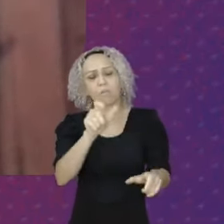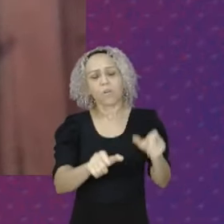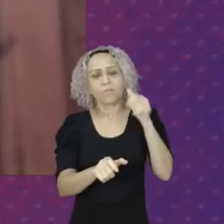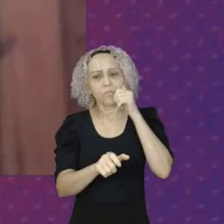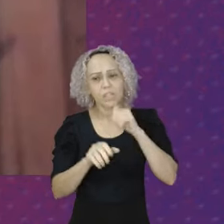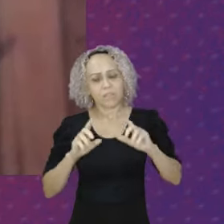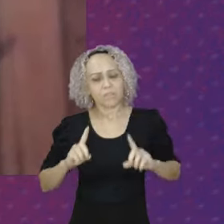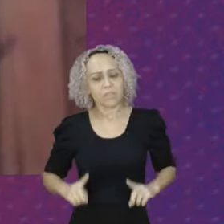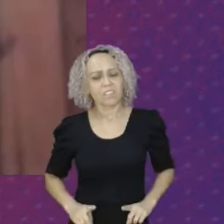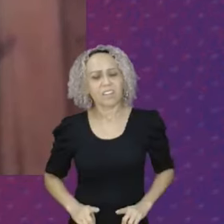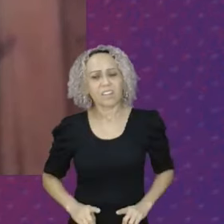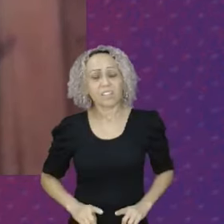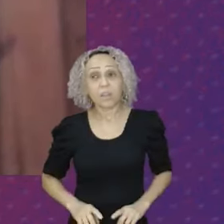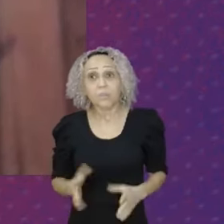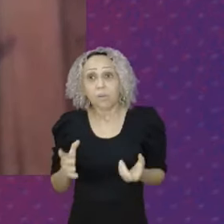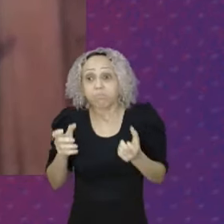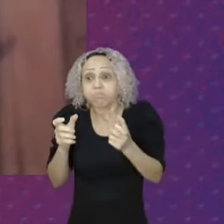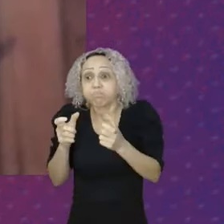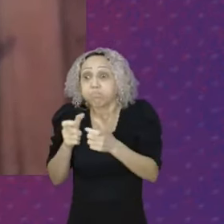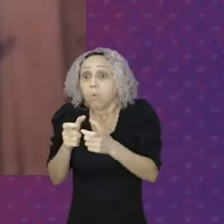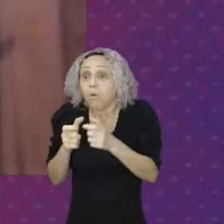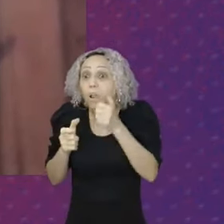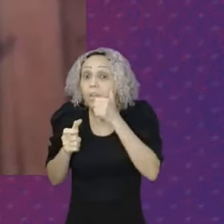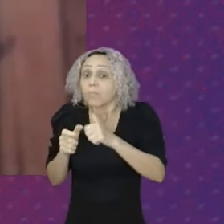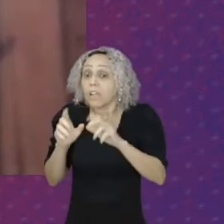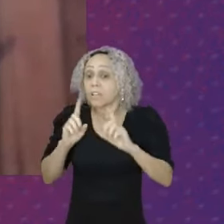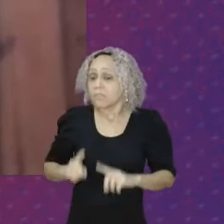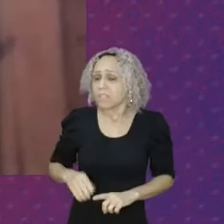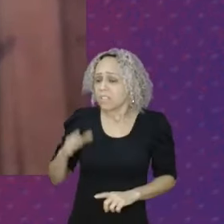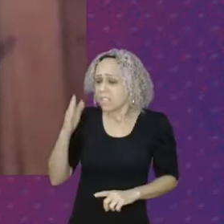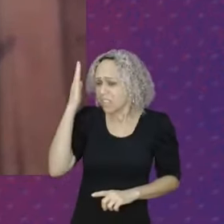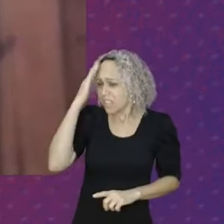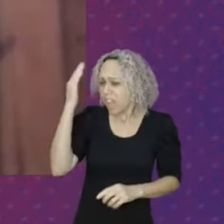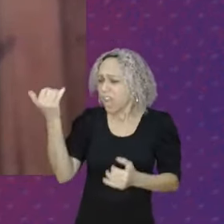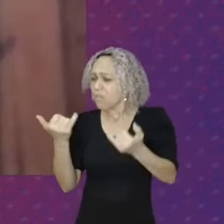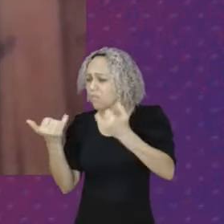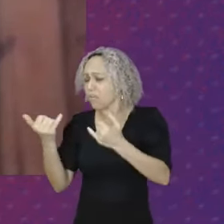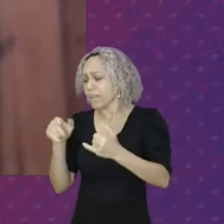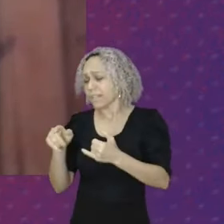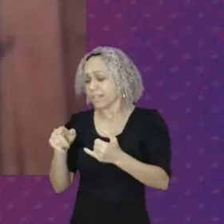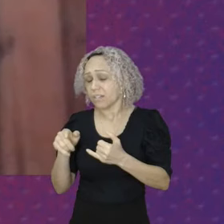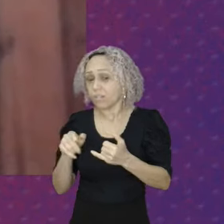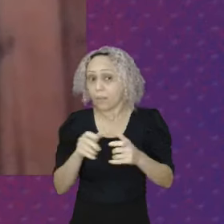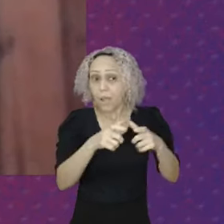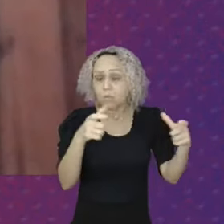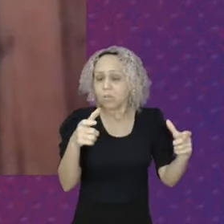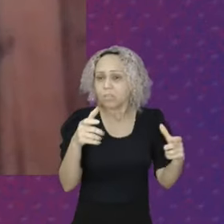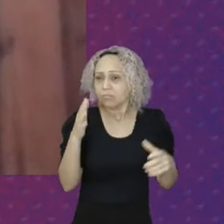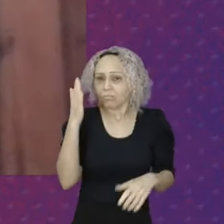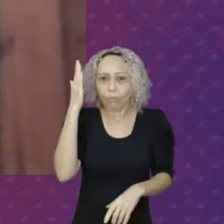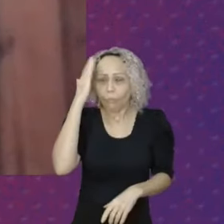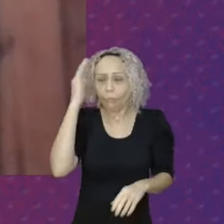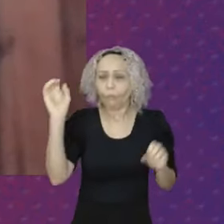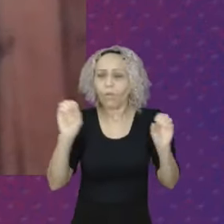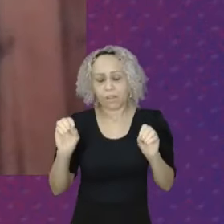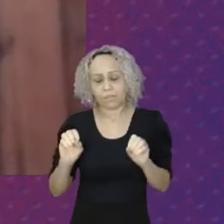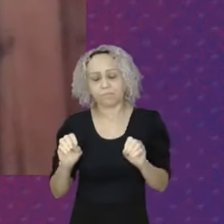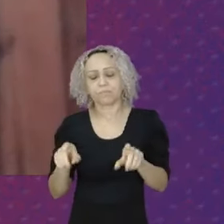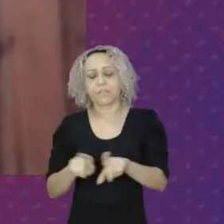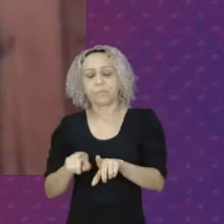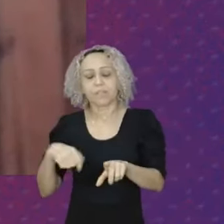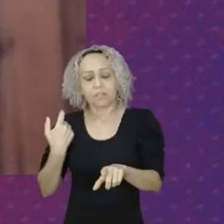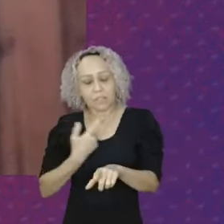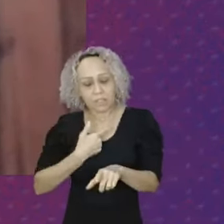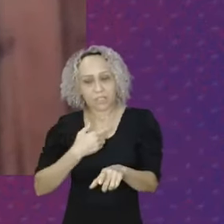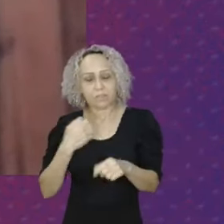são os direitos da mulher e Por que essa luta é importante né a gente também acha que deveria incluir as mulheres com deficiência